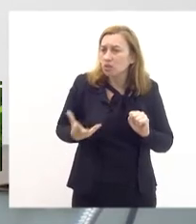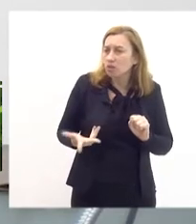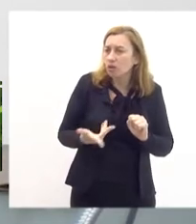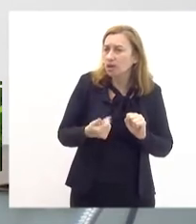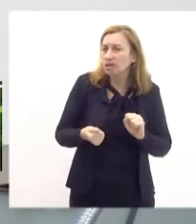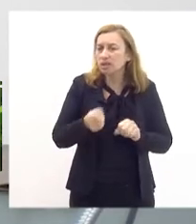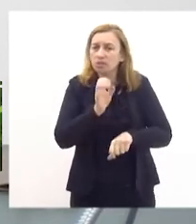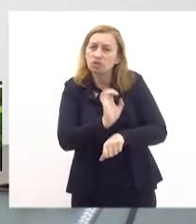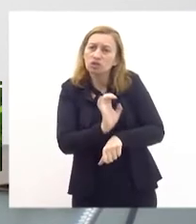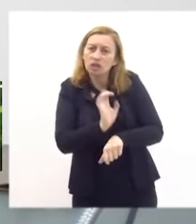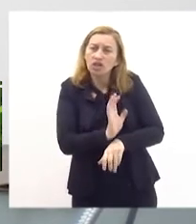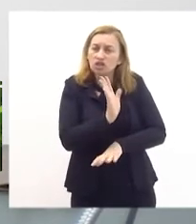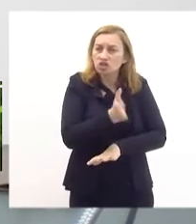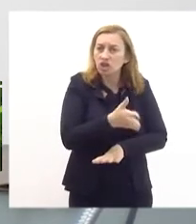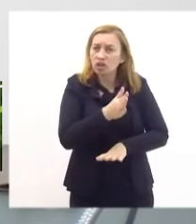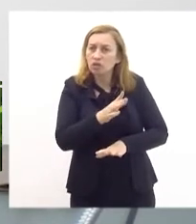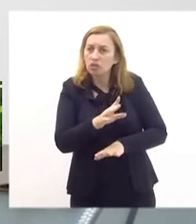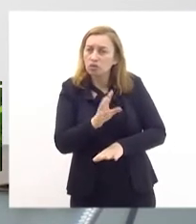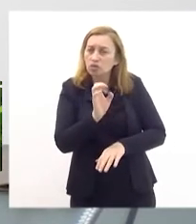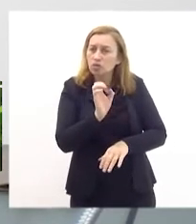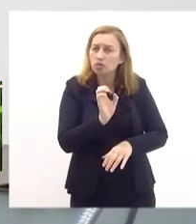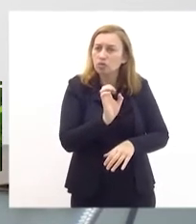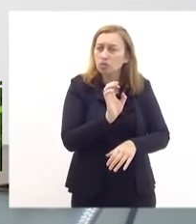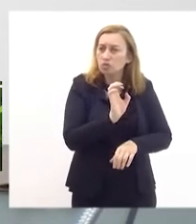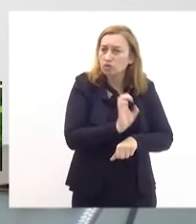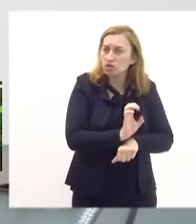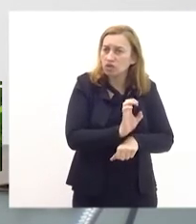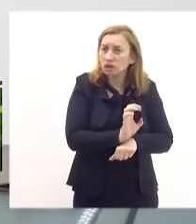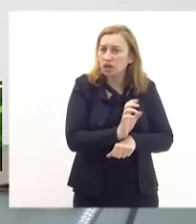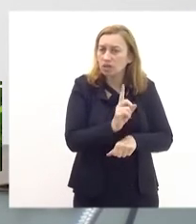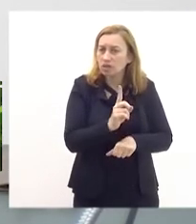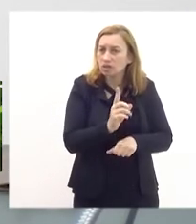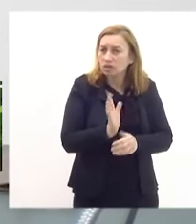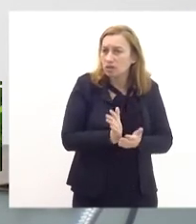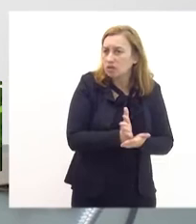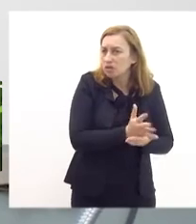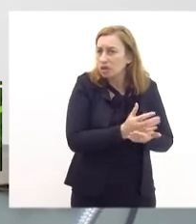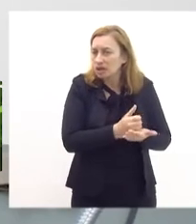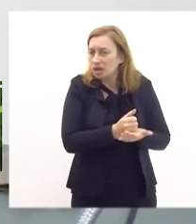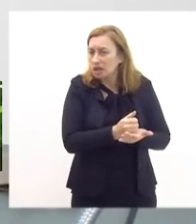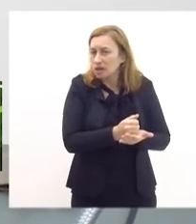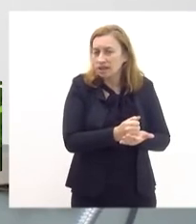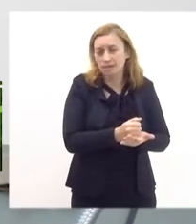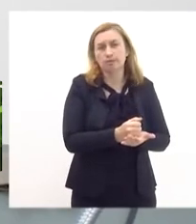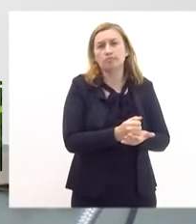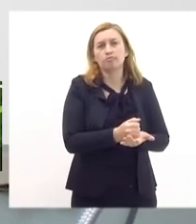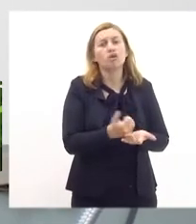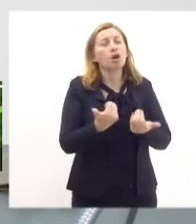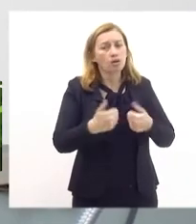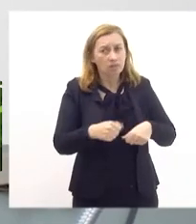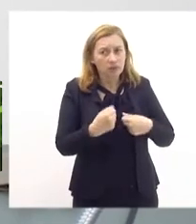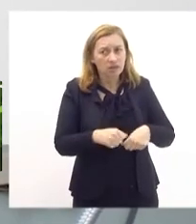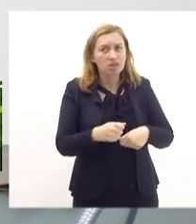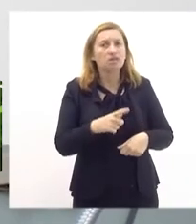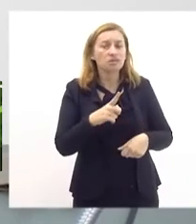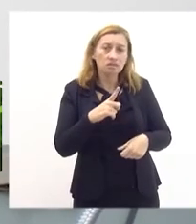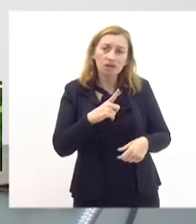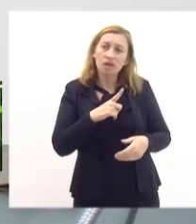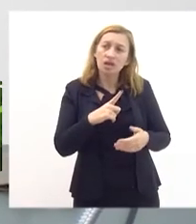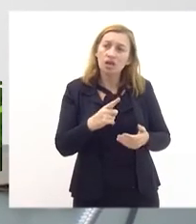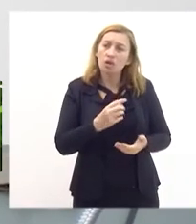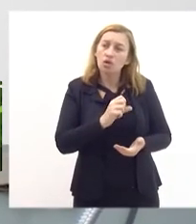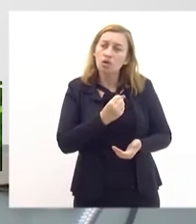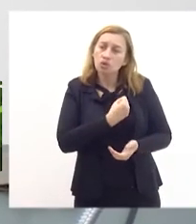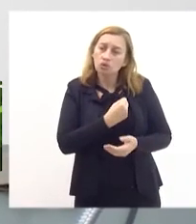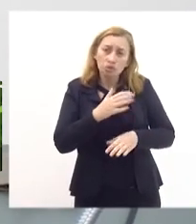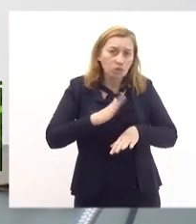para o Estado, já que o Estado abre mão da arrecadação. Acho que tem que ter aumento de arrecadação minimamente,